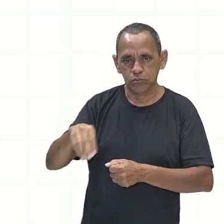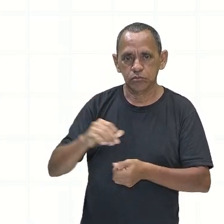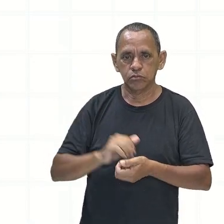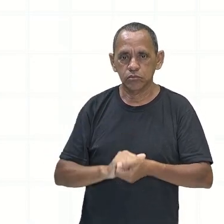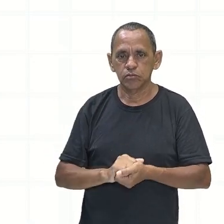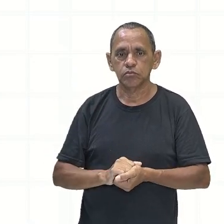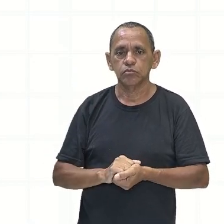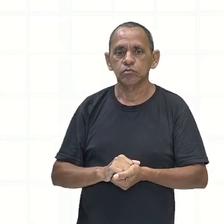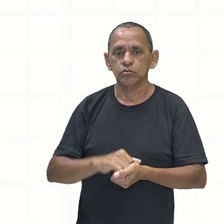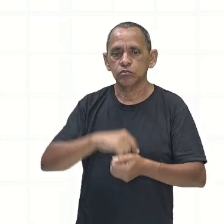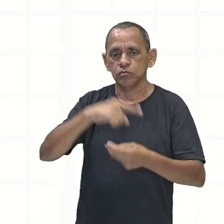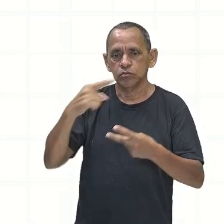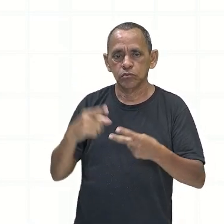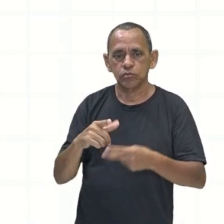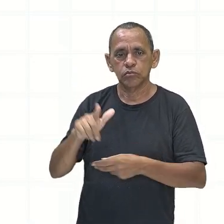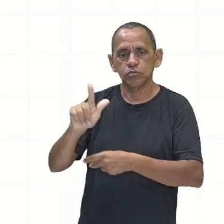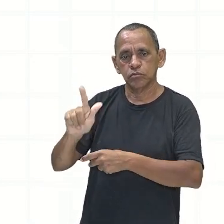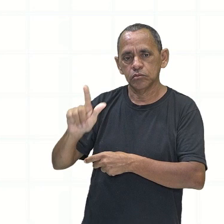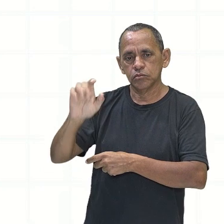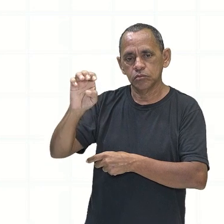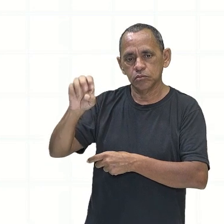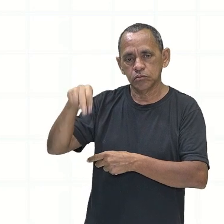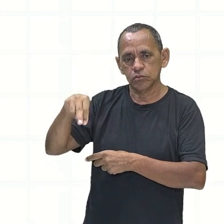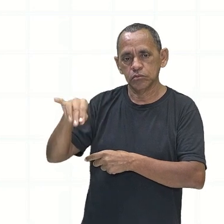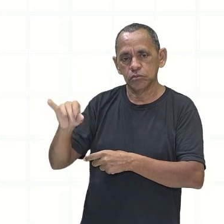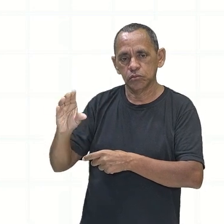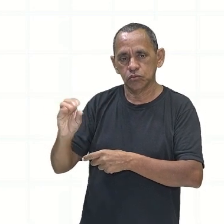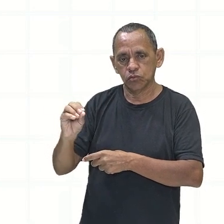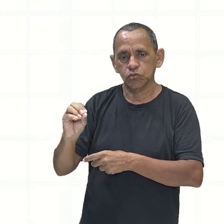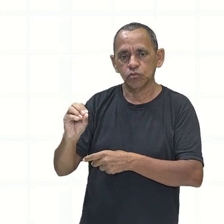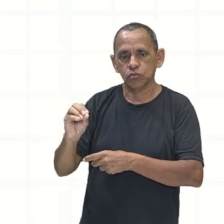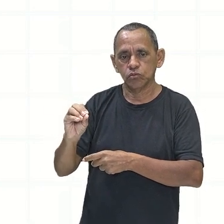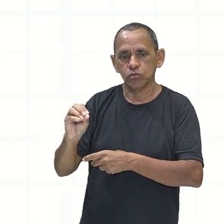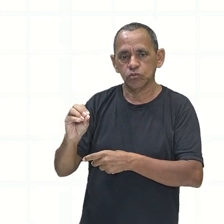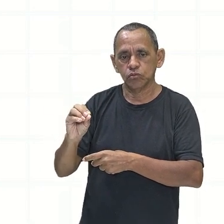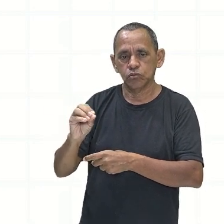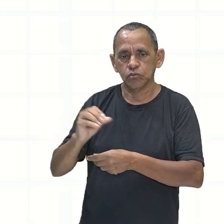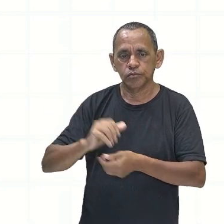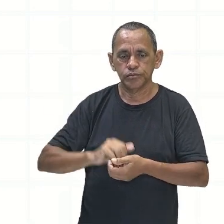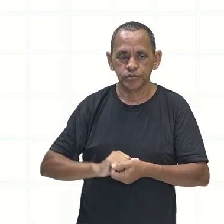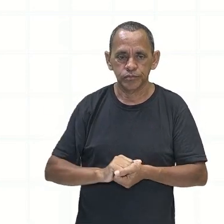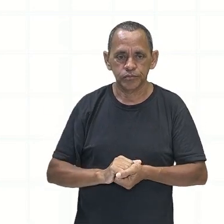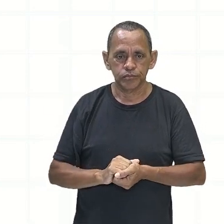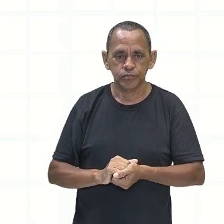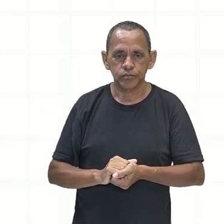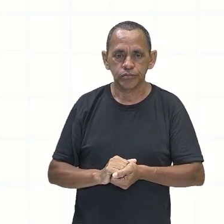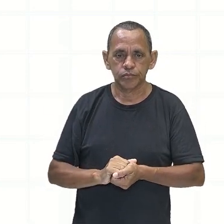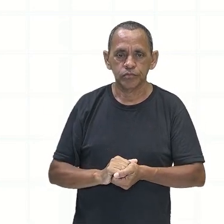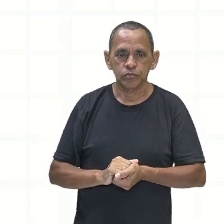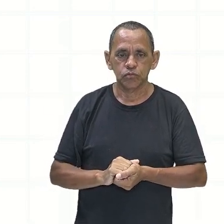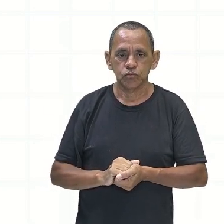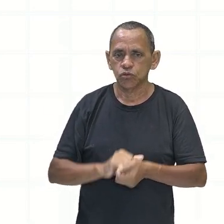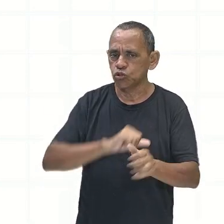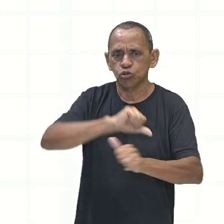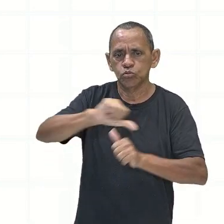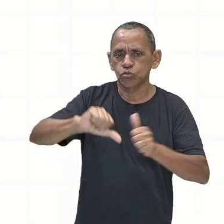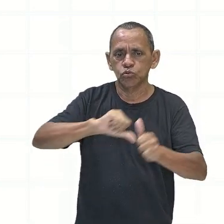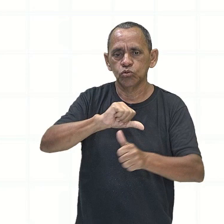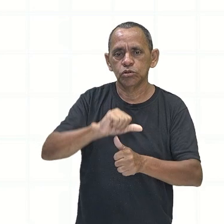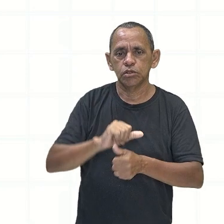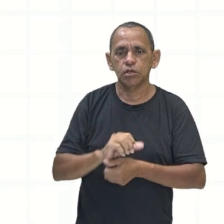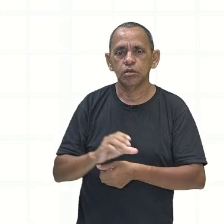O gênio, observem aí, ó. Tá? Não vai mudar. O